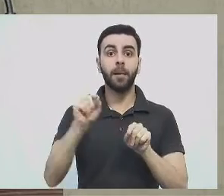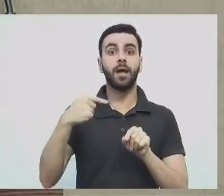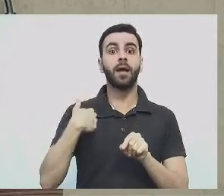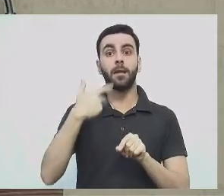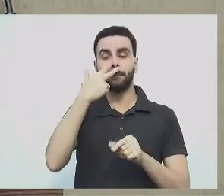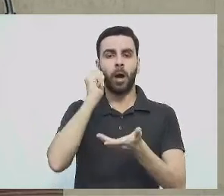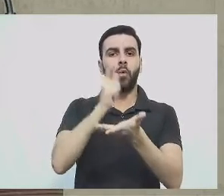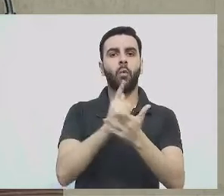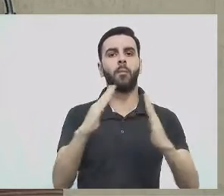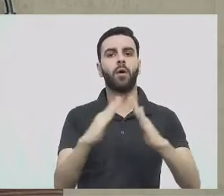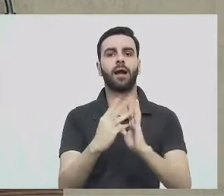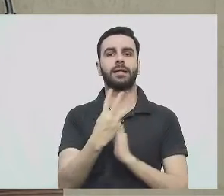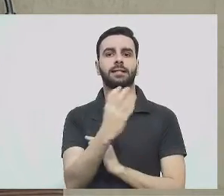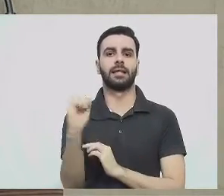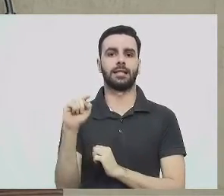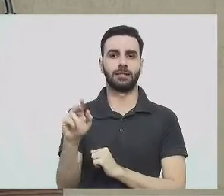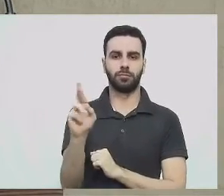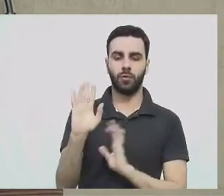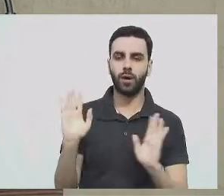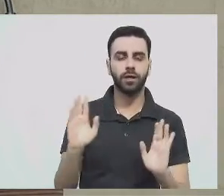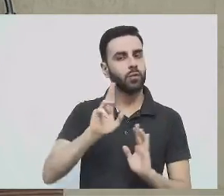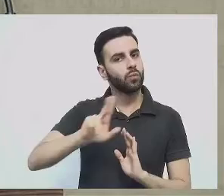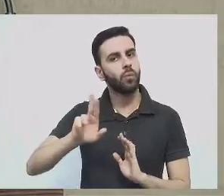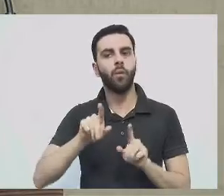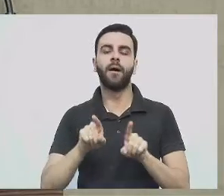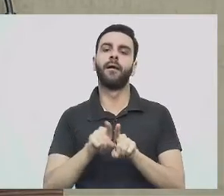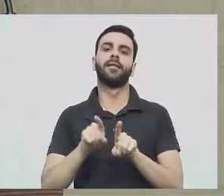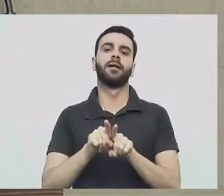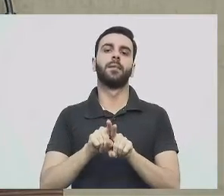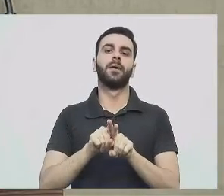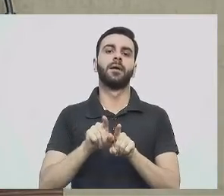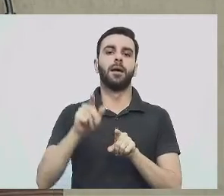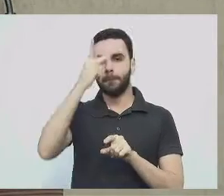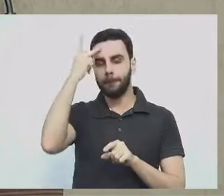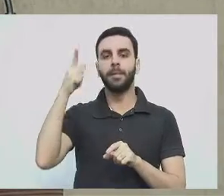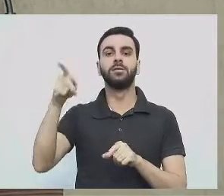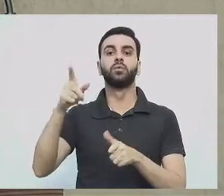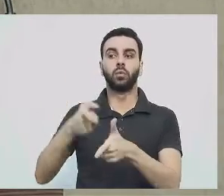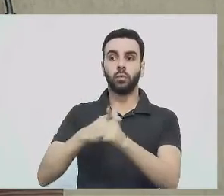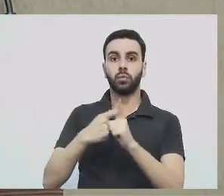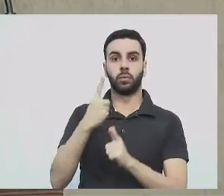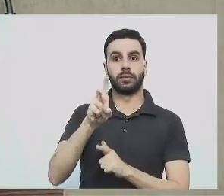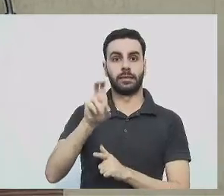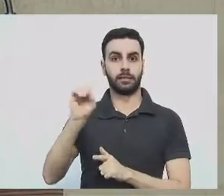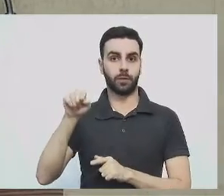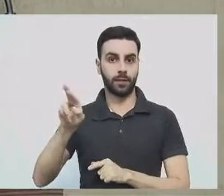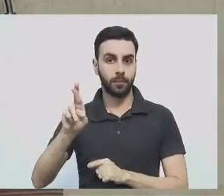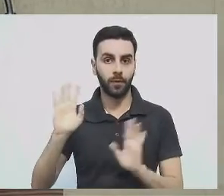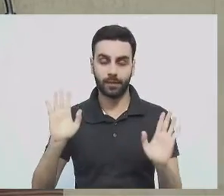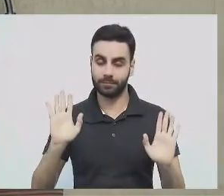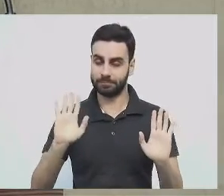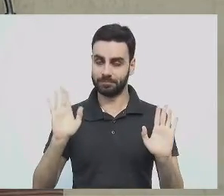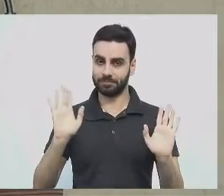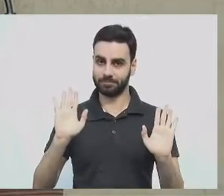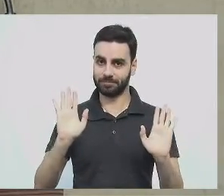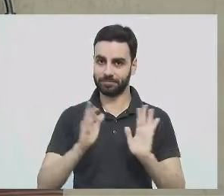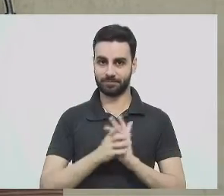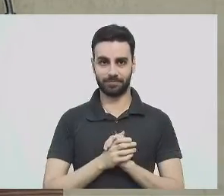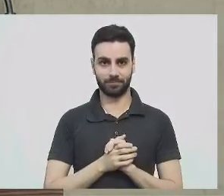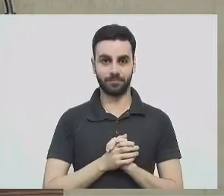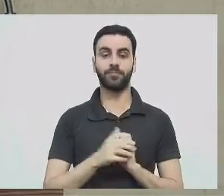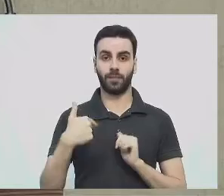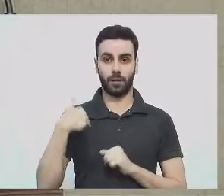uma casa de 300 mil. Não é um que deve 150 mil de uma casa até hoje.